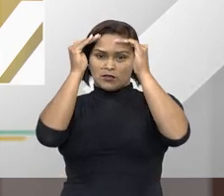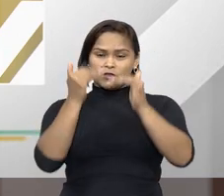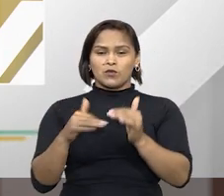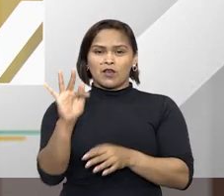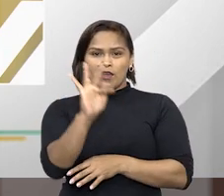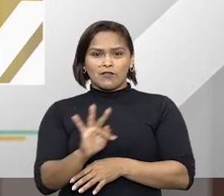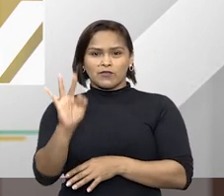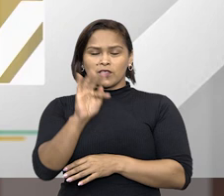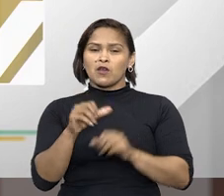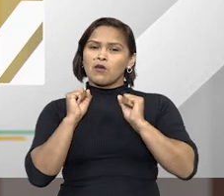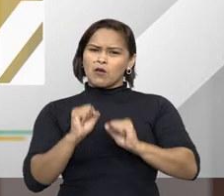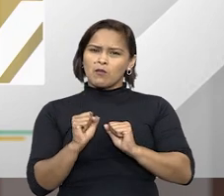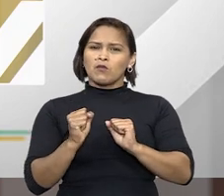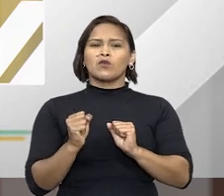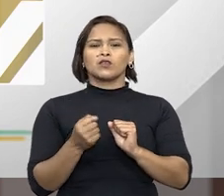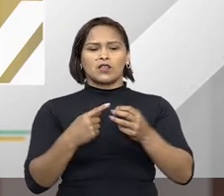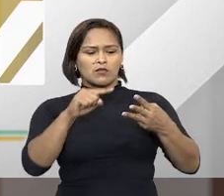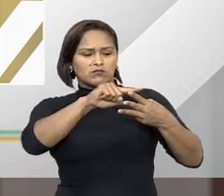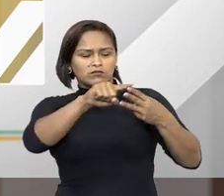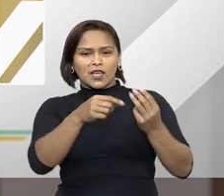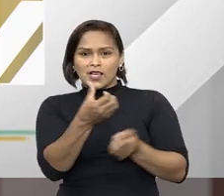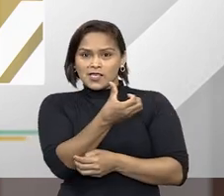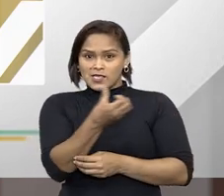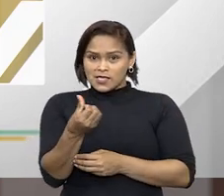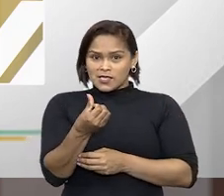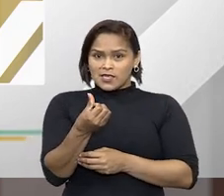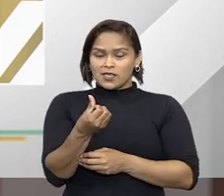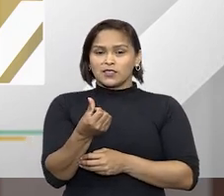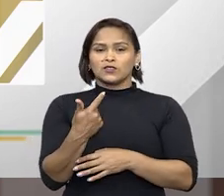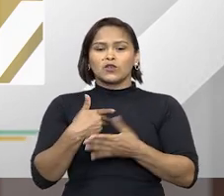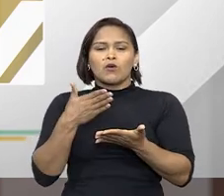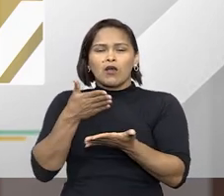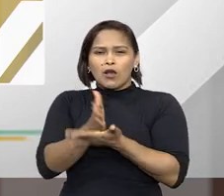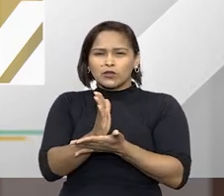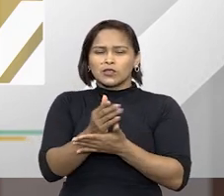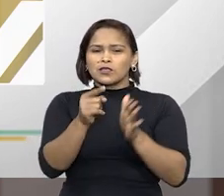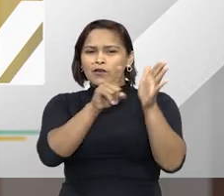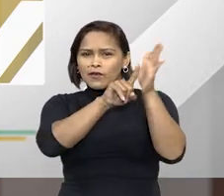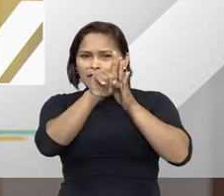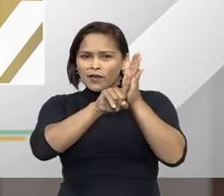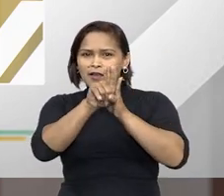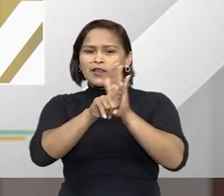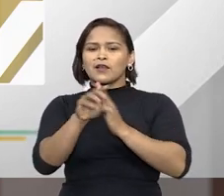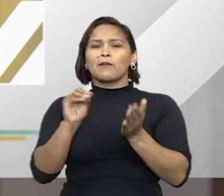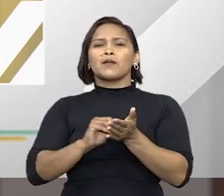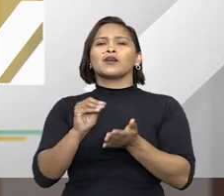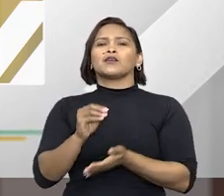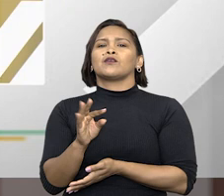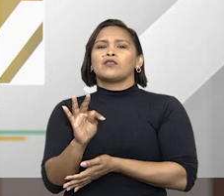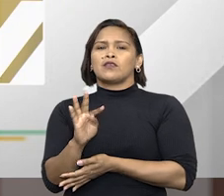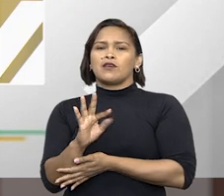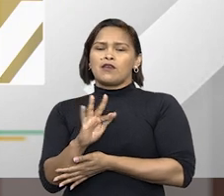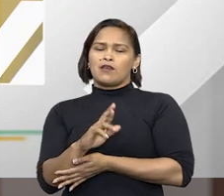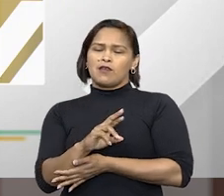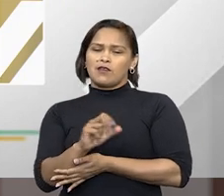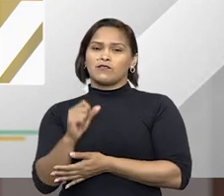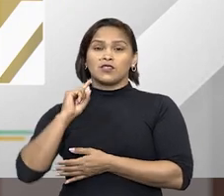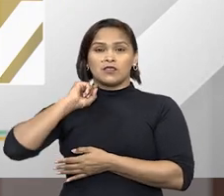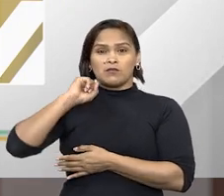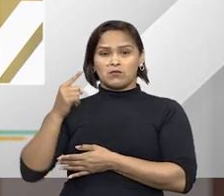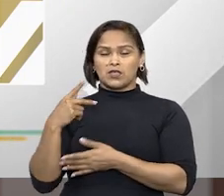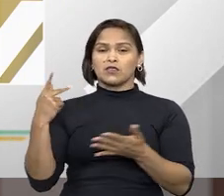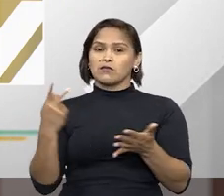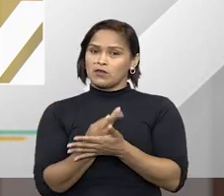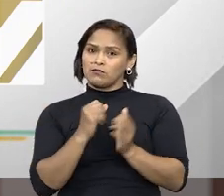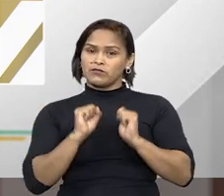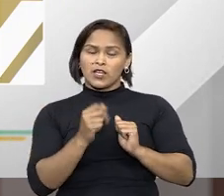ser 6, contando com autorização ainda em análise para o TRF6 em Minas Gerais. Falando nisso, ministro